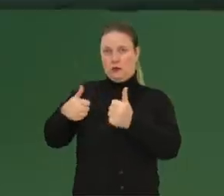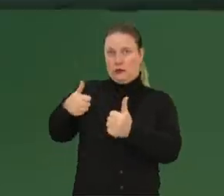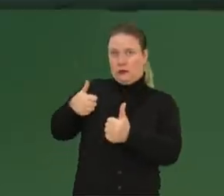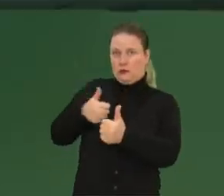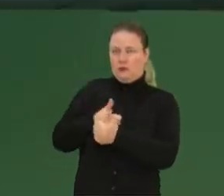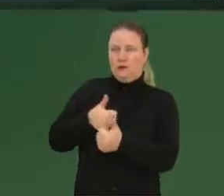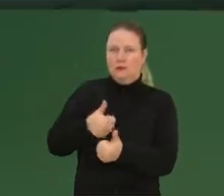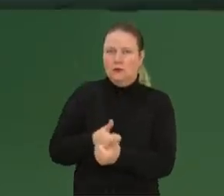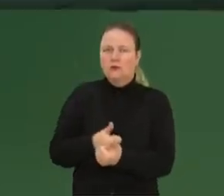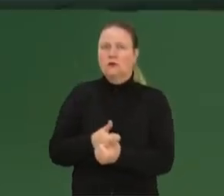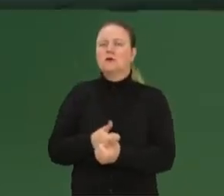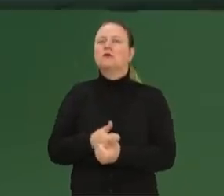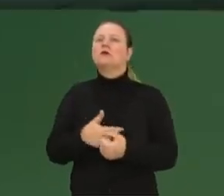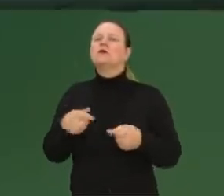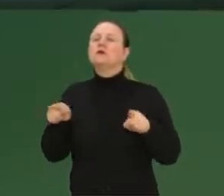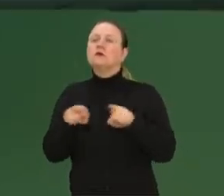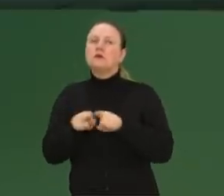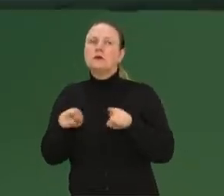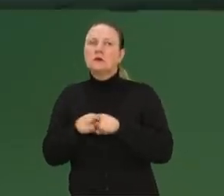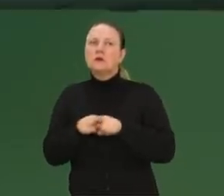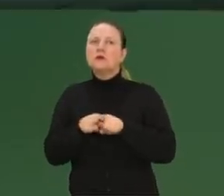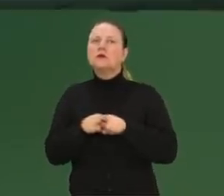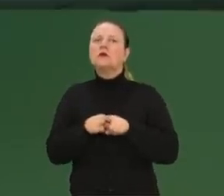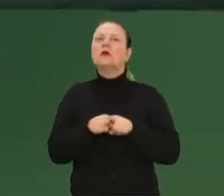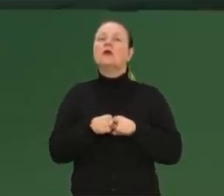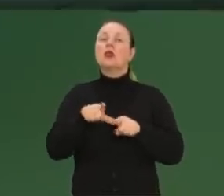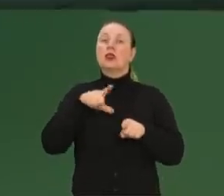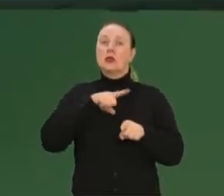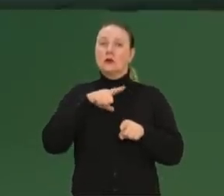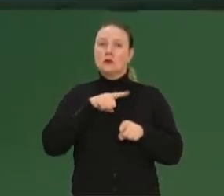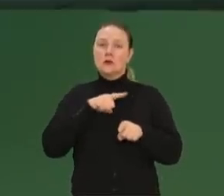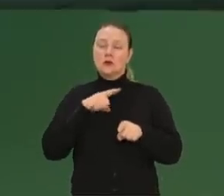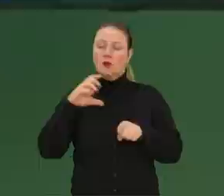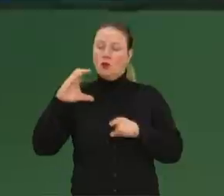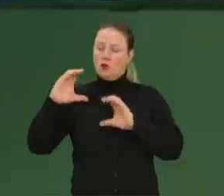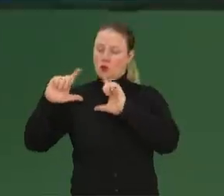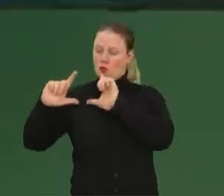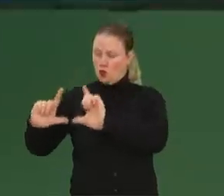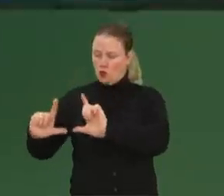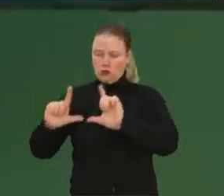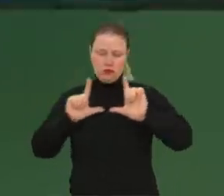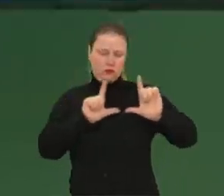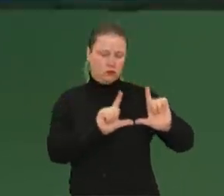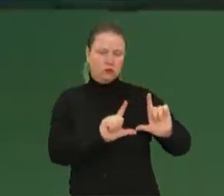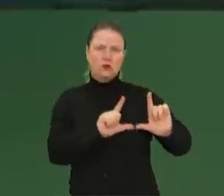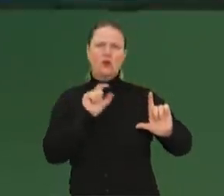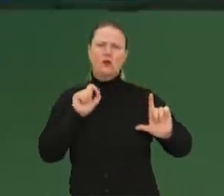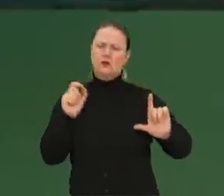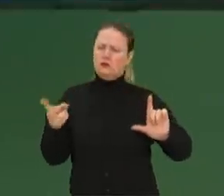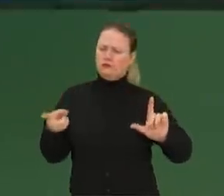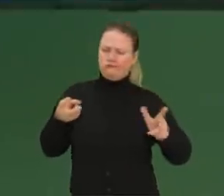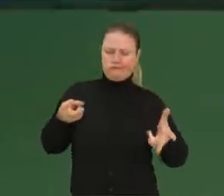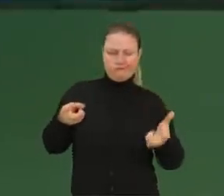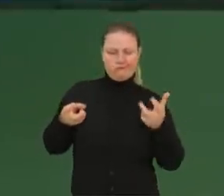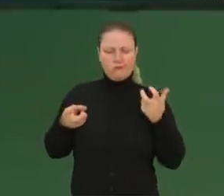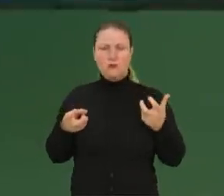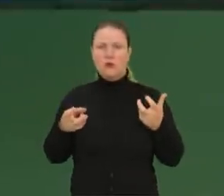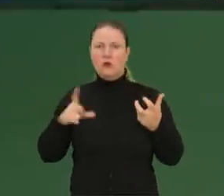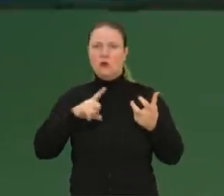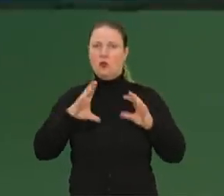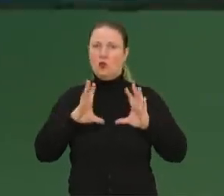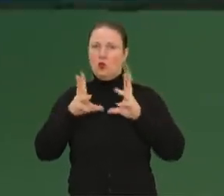As hemácias, né? E aqui também uma visão de microscópio, mas o que a gente percebe nesta? Nesta aqui, eles estão todos